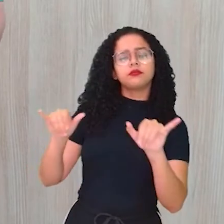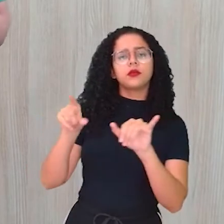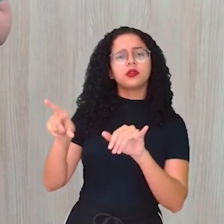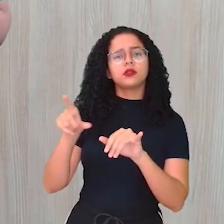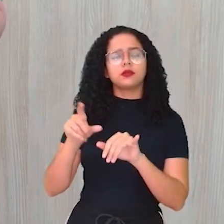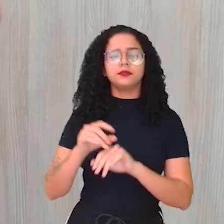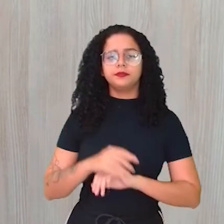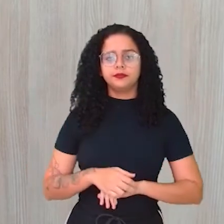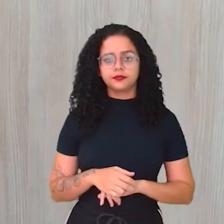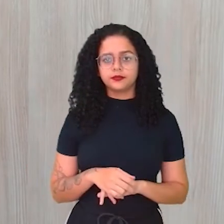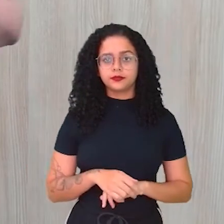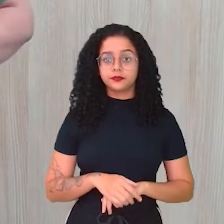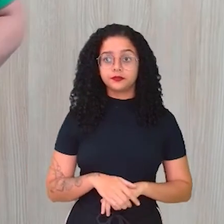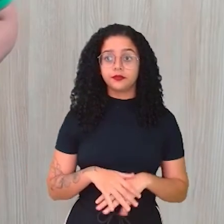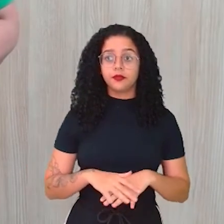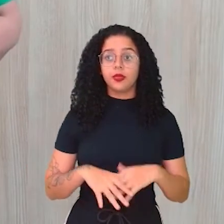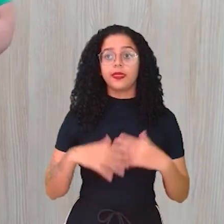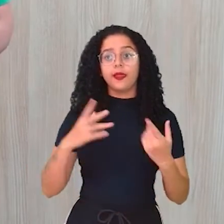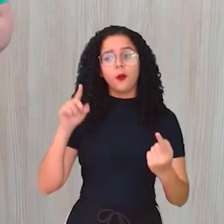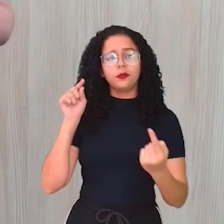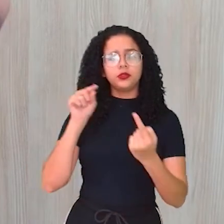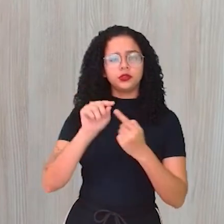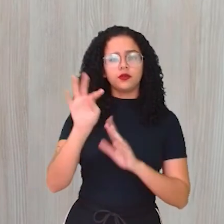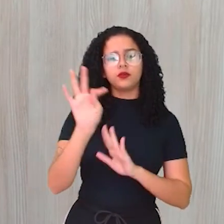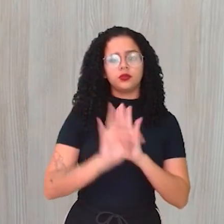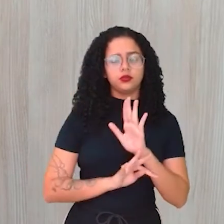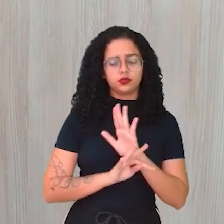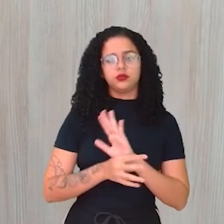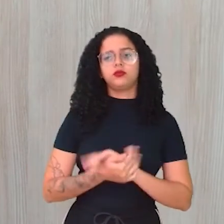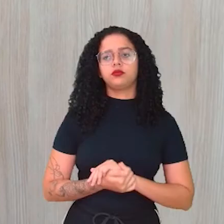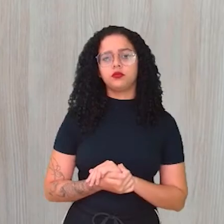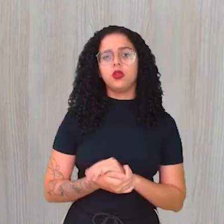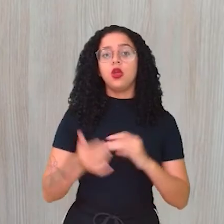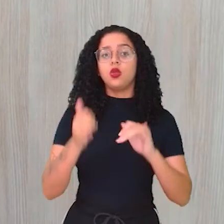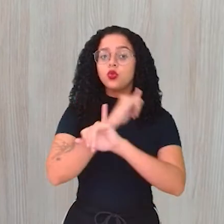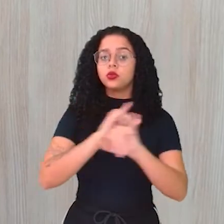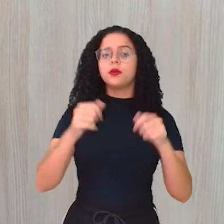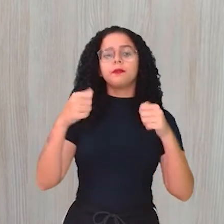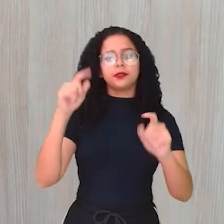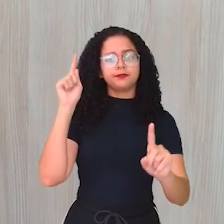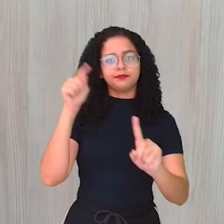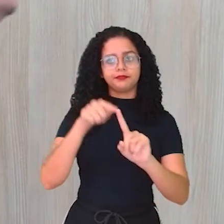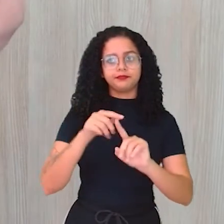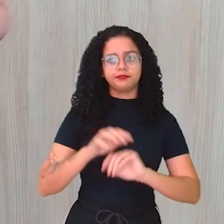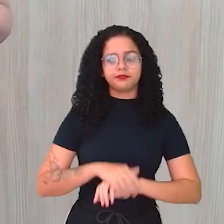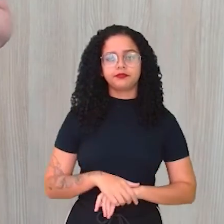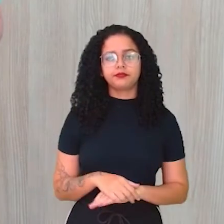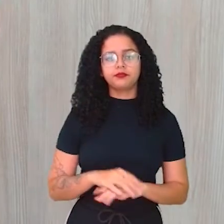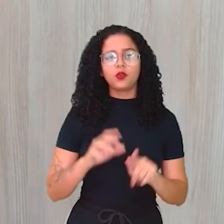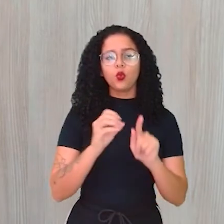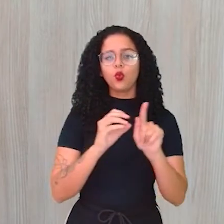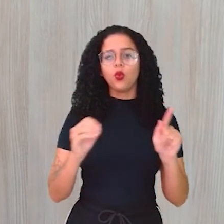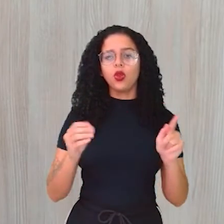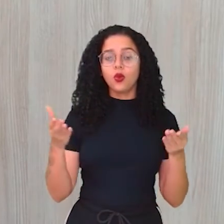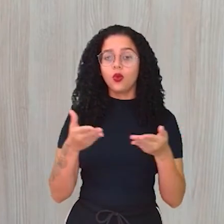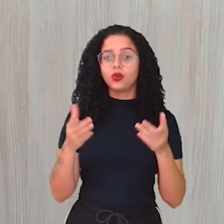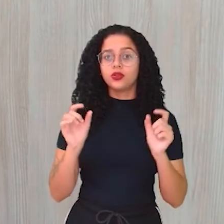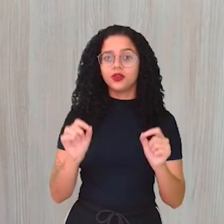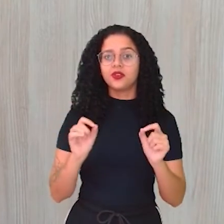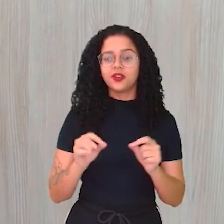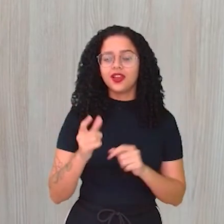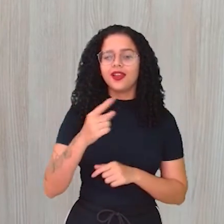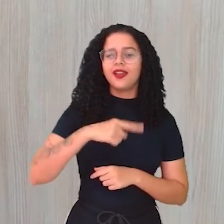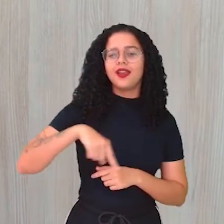aquela informação. E objetividade no texto. Notícia, ela precisa ser objetiva. E aí a googlada de hoje, Tiago, é para que